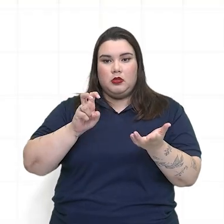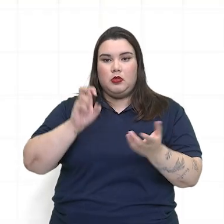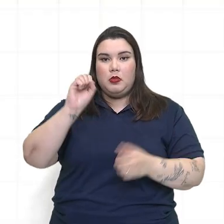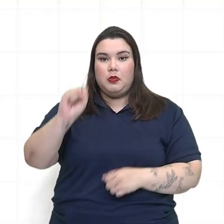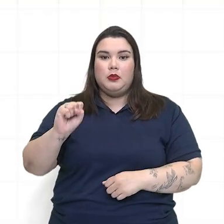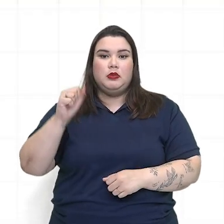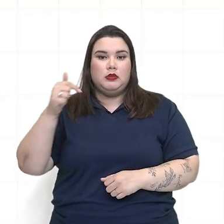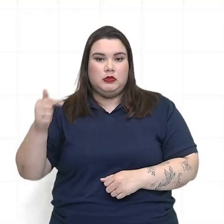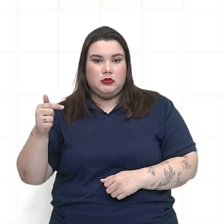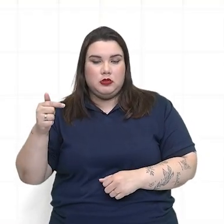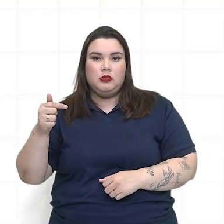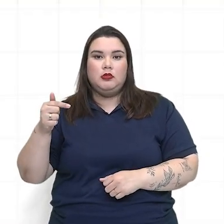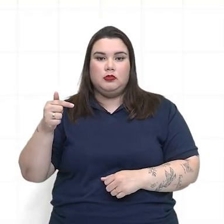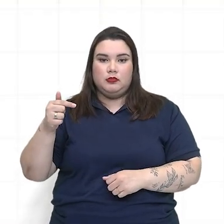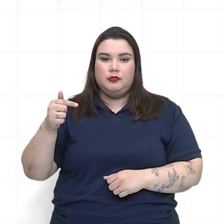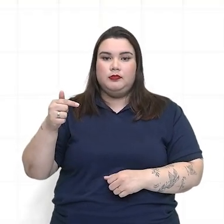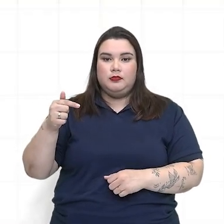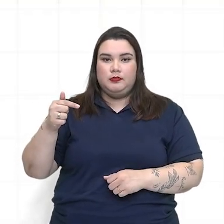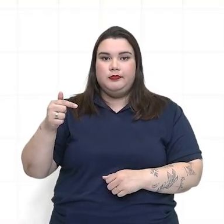matutino? 87.